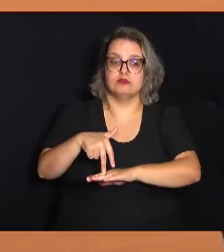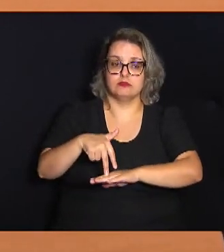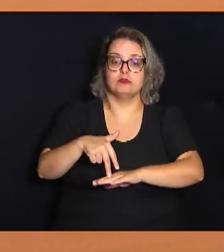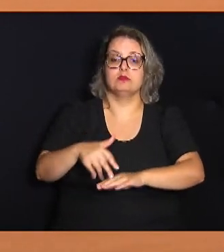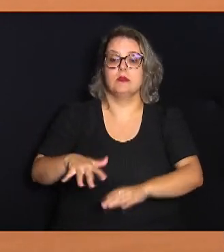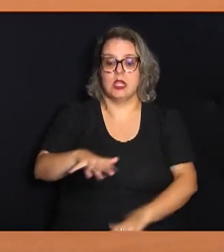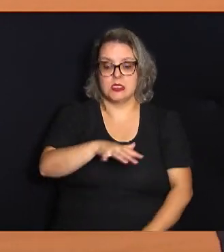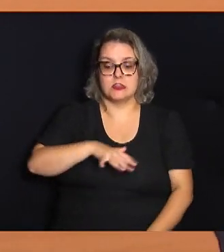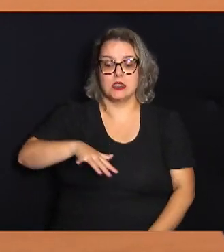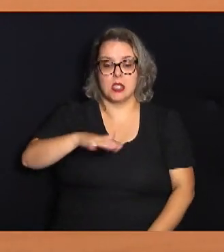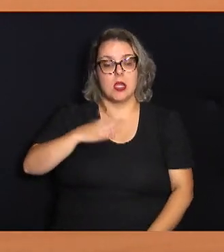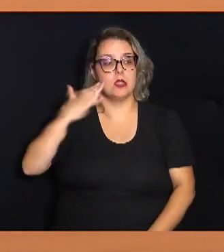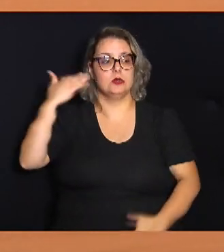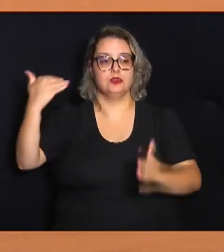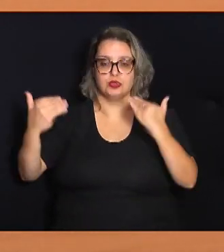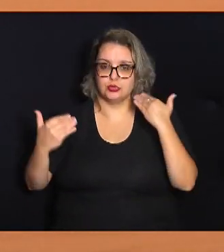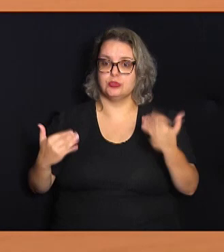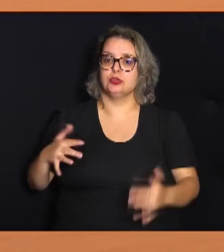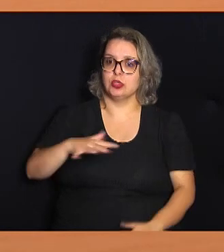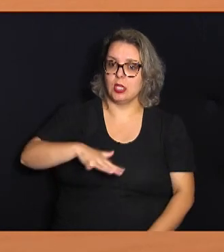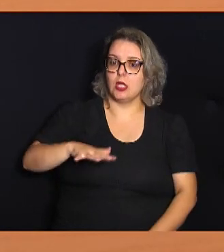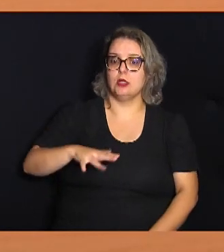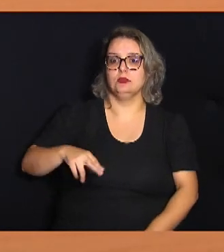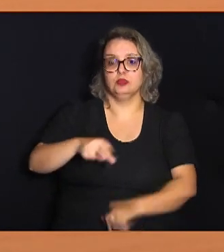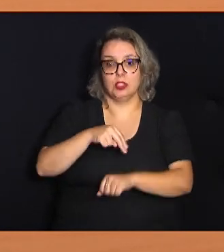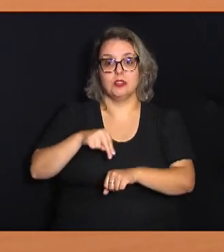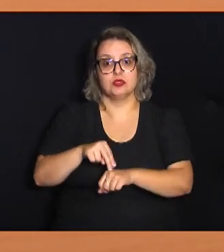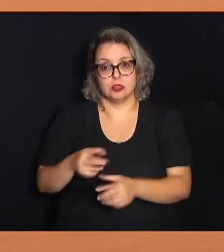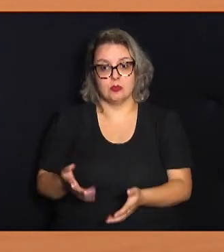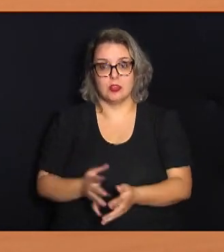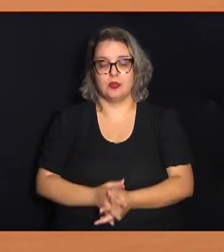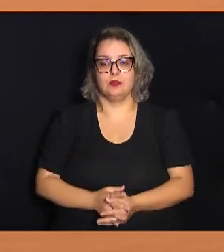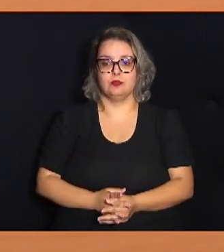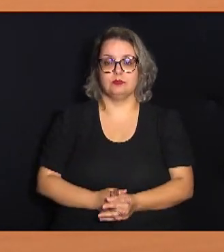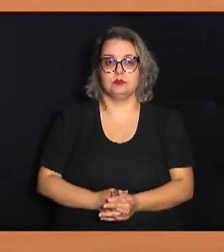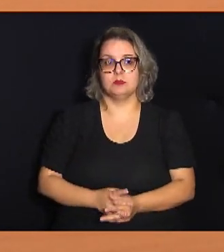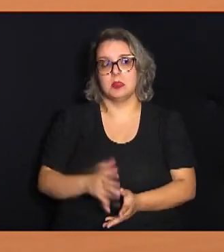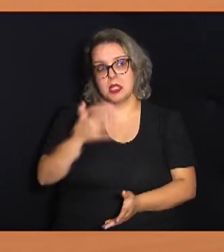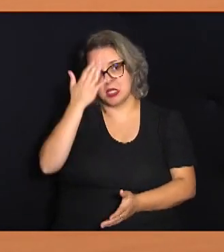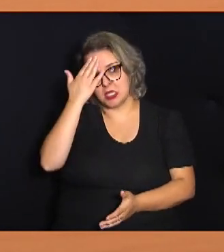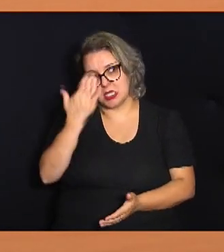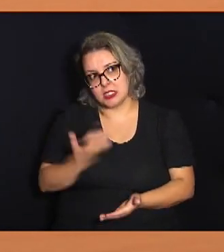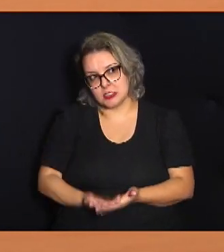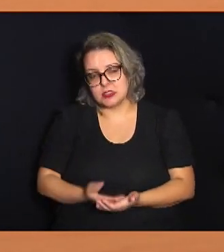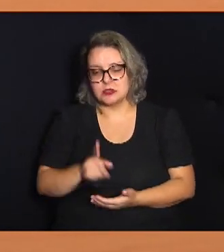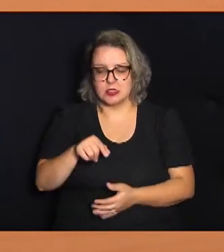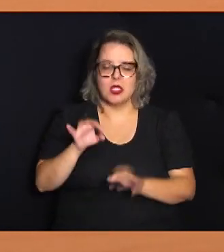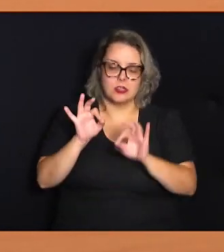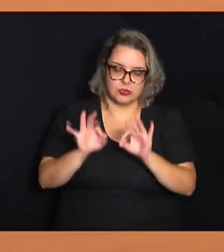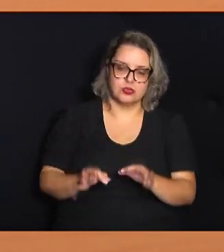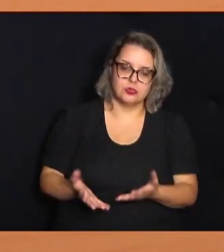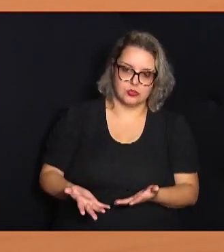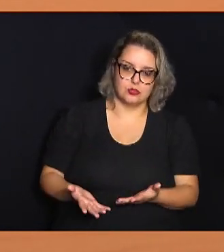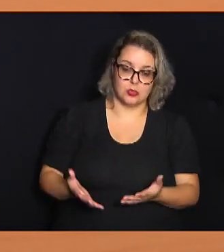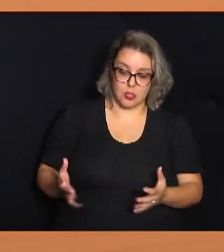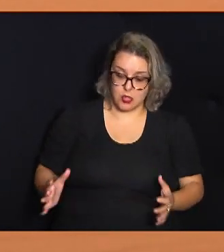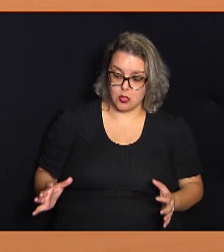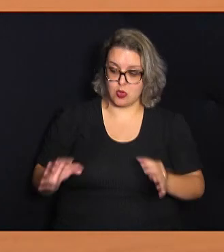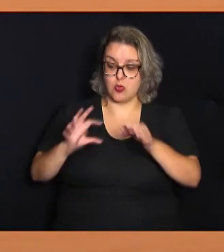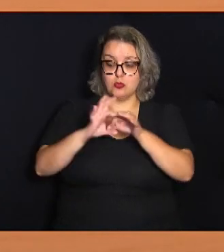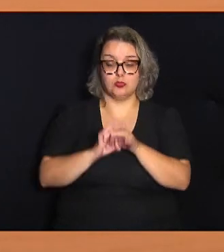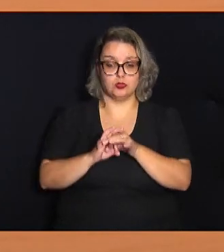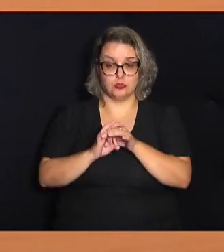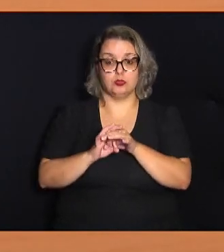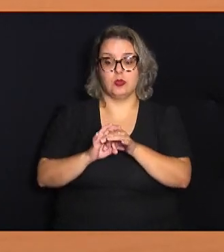setor nacionalmente. E nada mais, acredito, nada mais justo do que unir a força